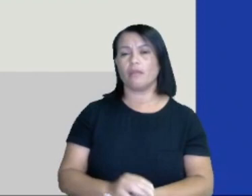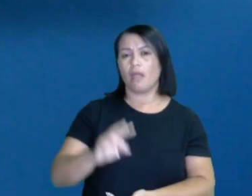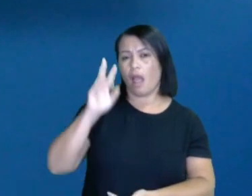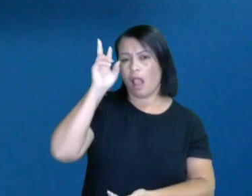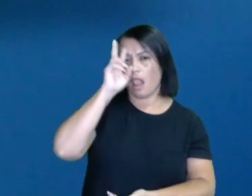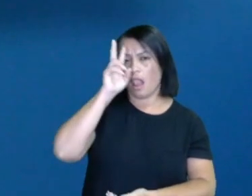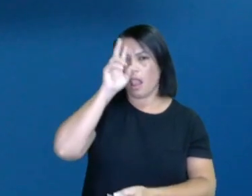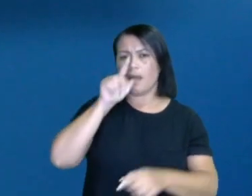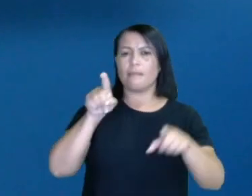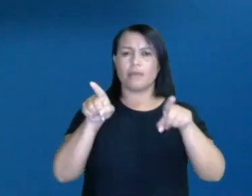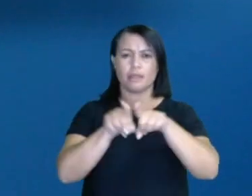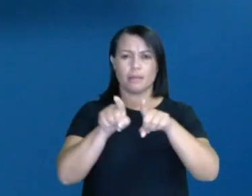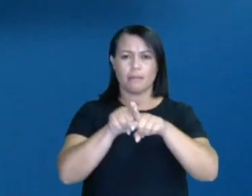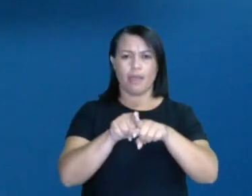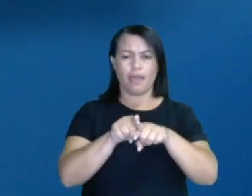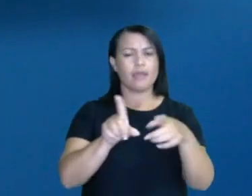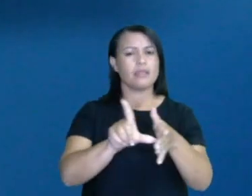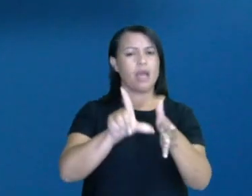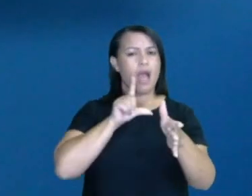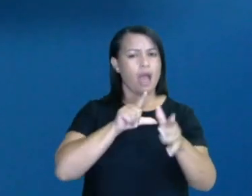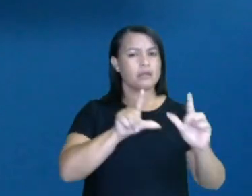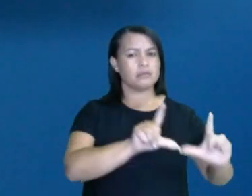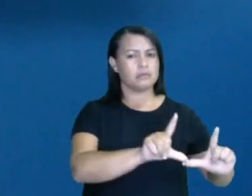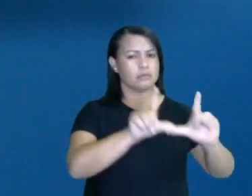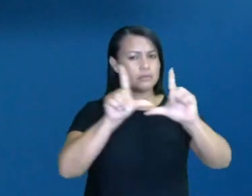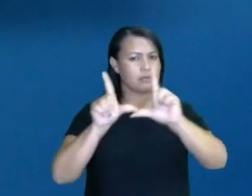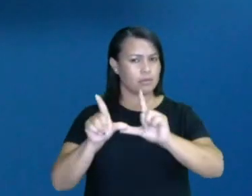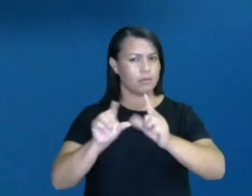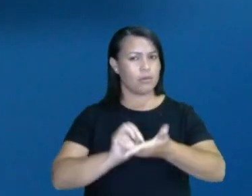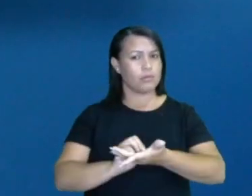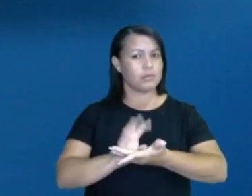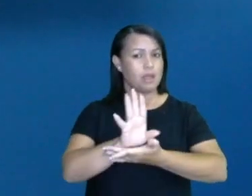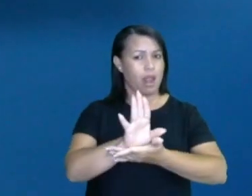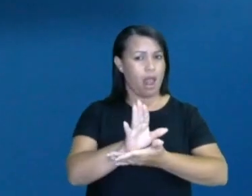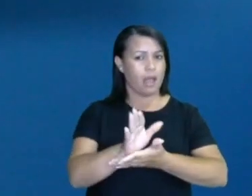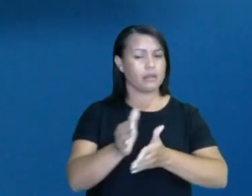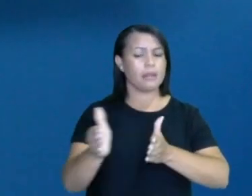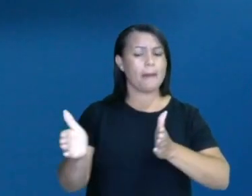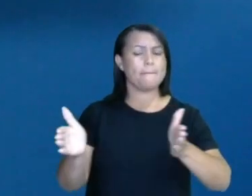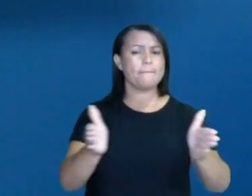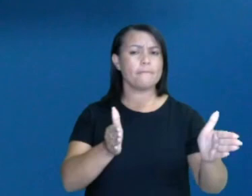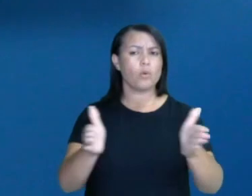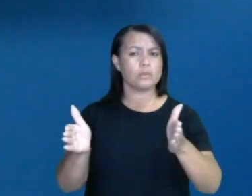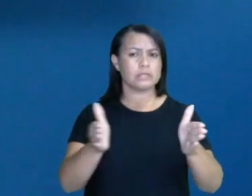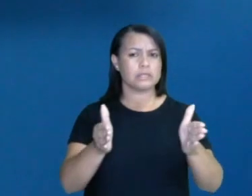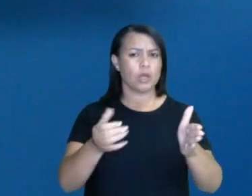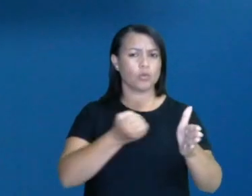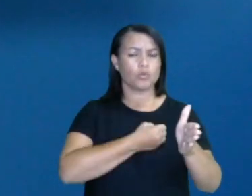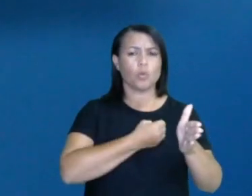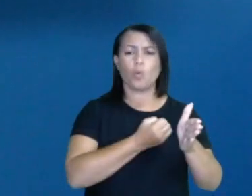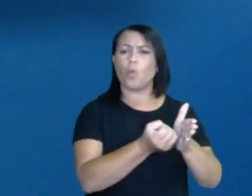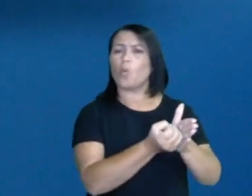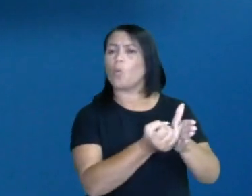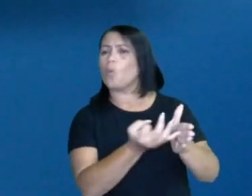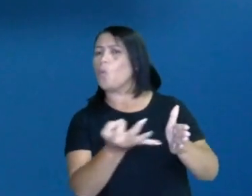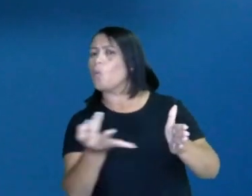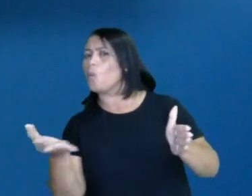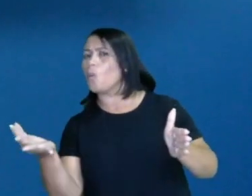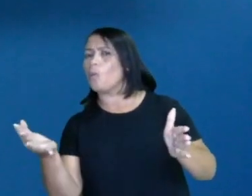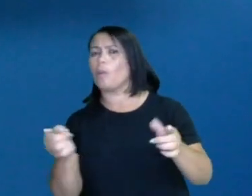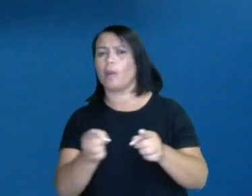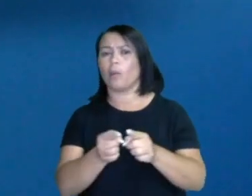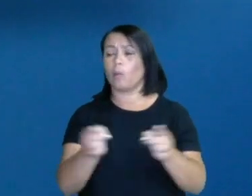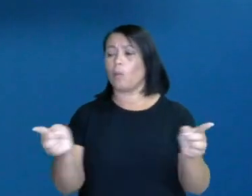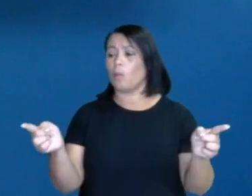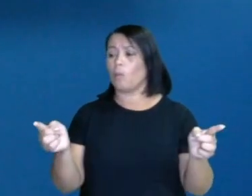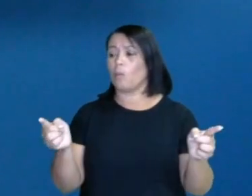Lembra também do slide anterior das posições da reta numérica? Veja que a gente viu tanto o